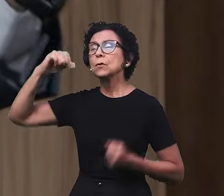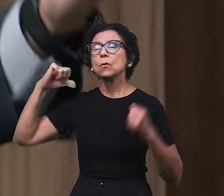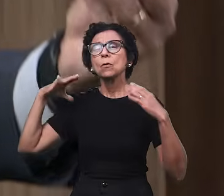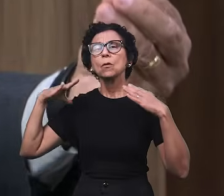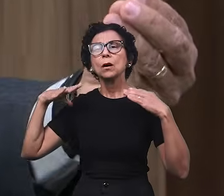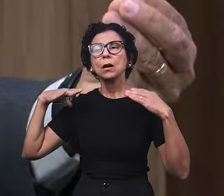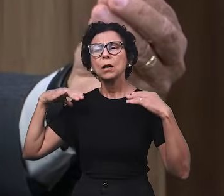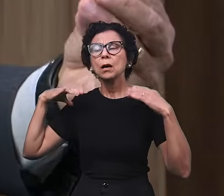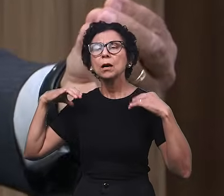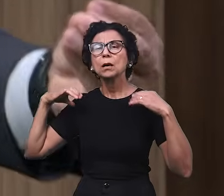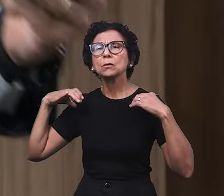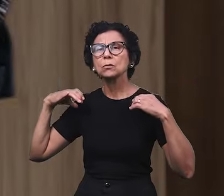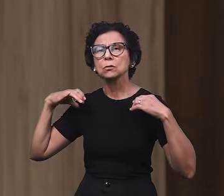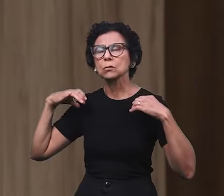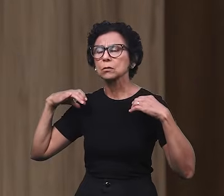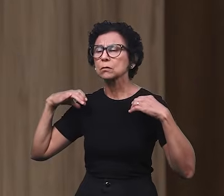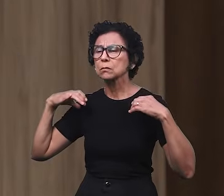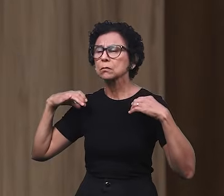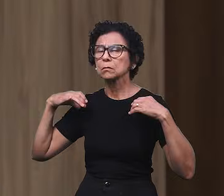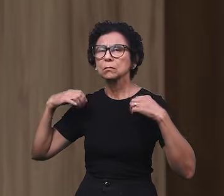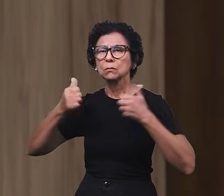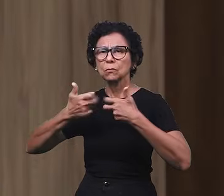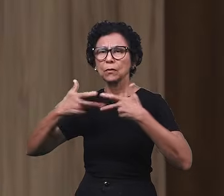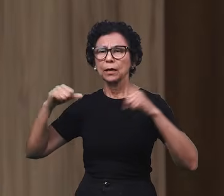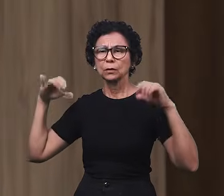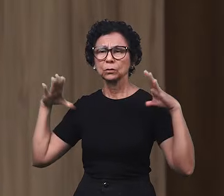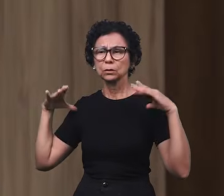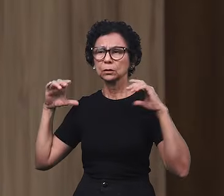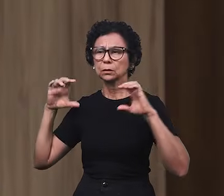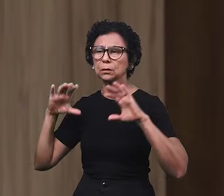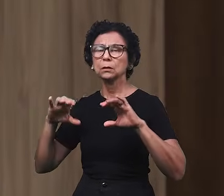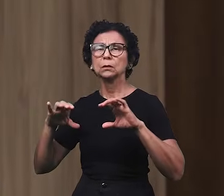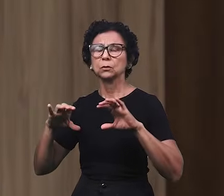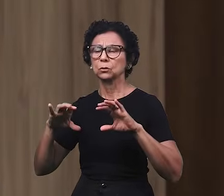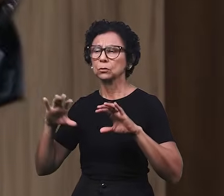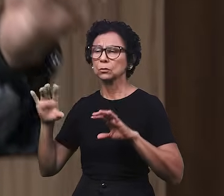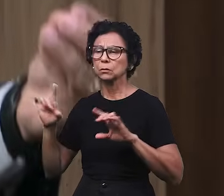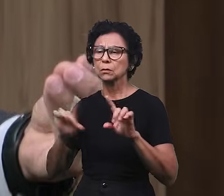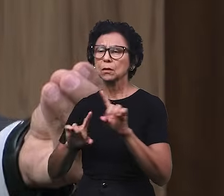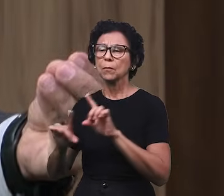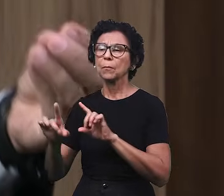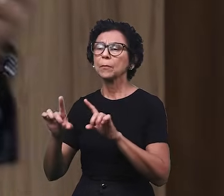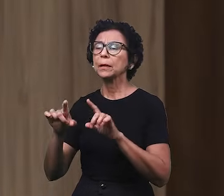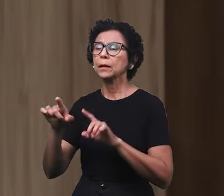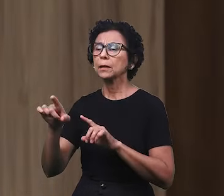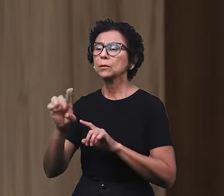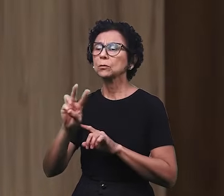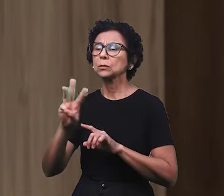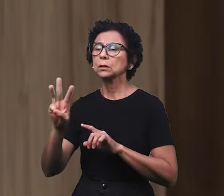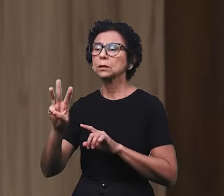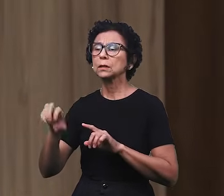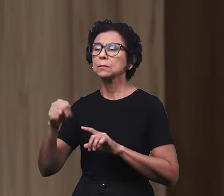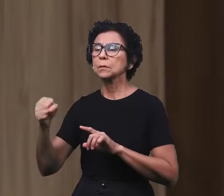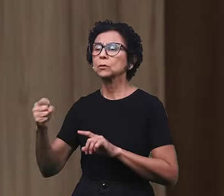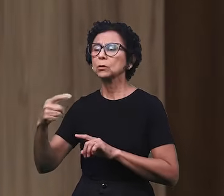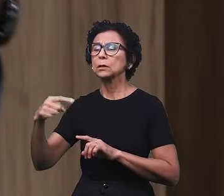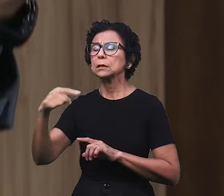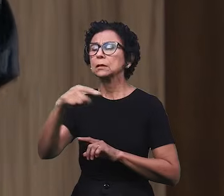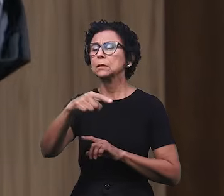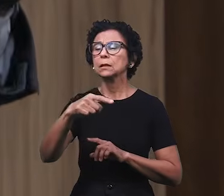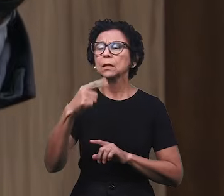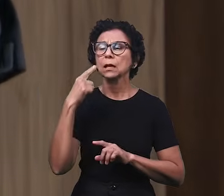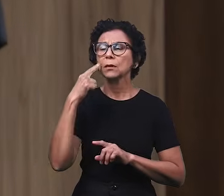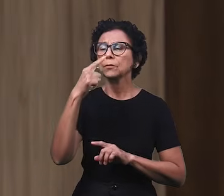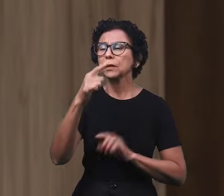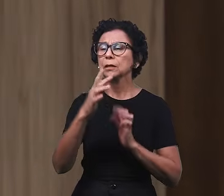os pastores, para que os pastores fossem à cidade e constatassem o nascimento do menino? Por que